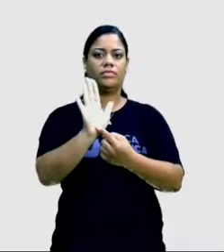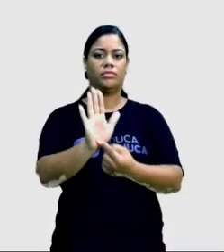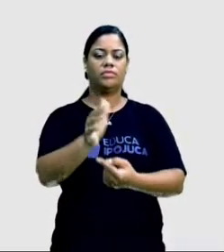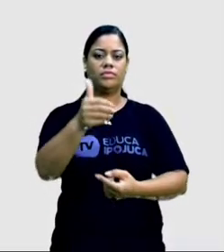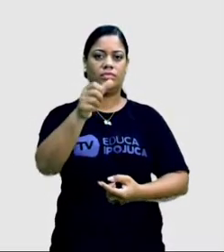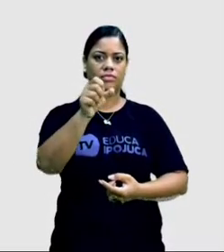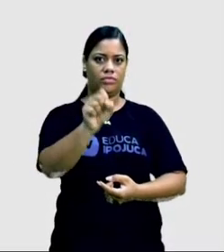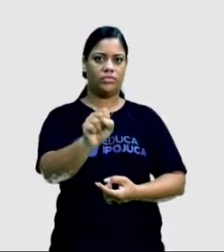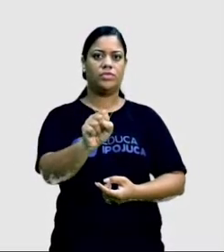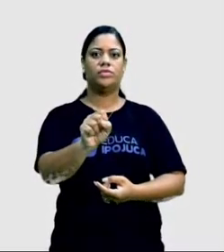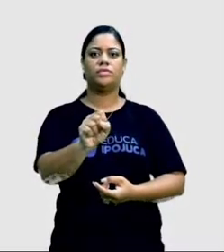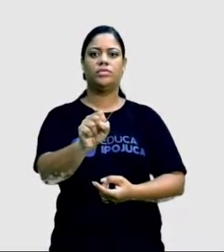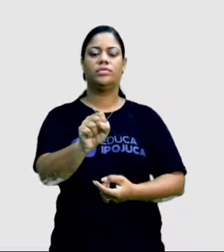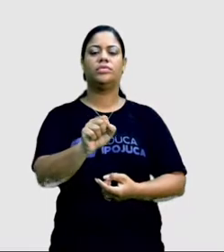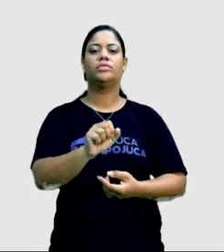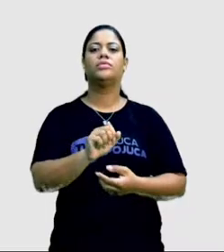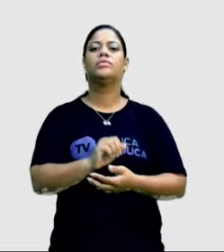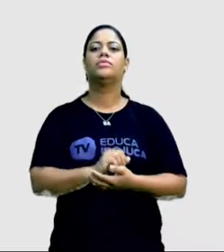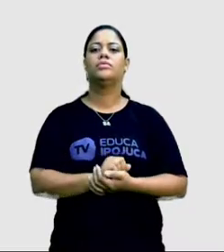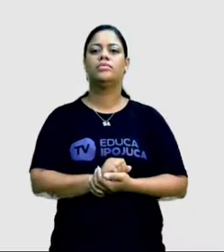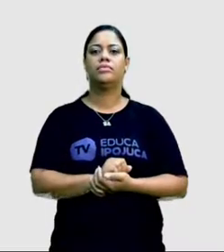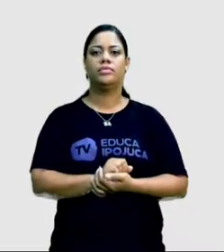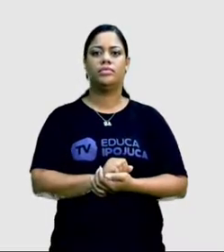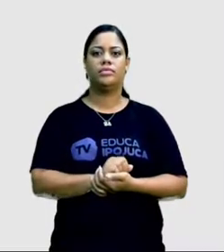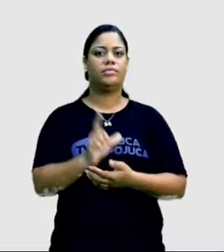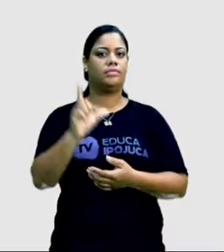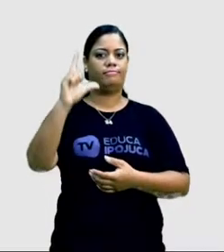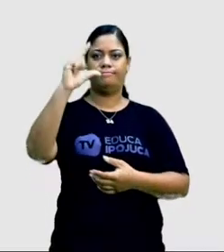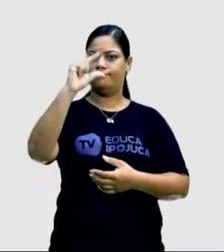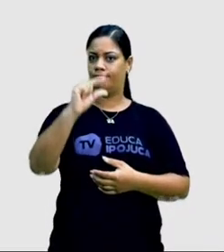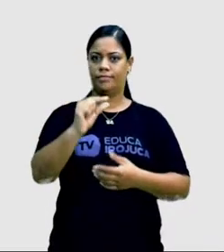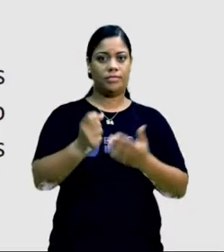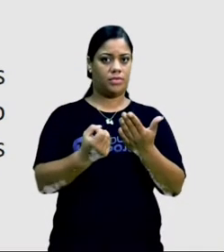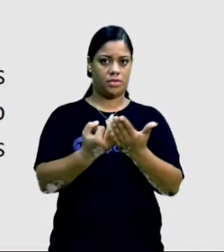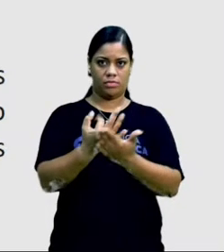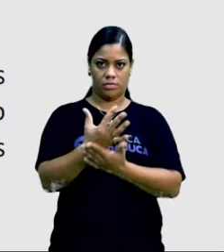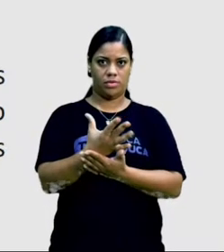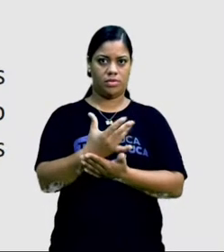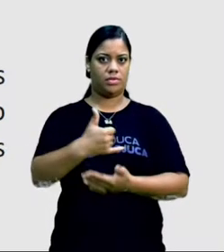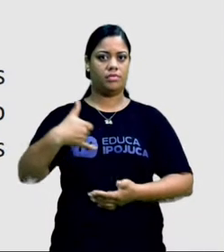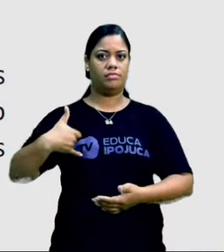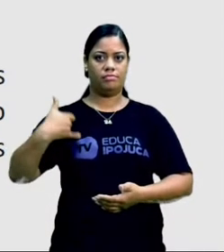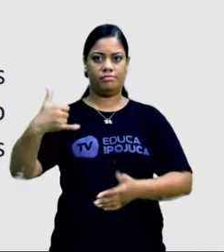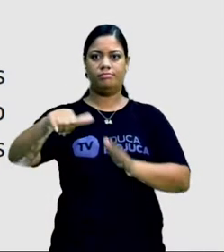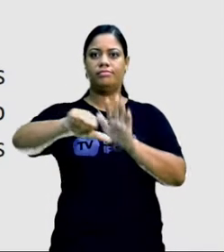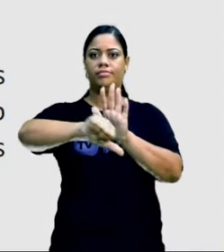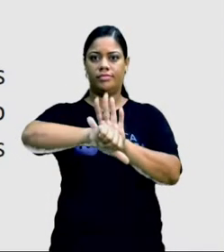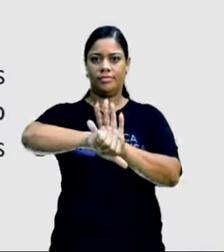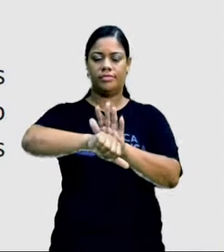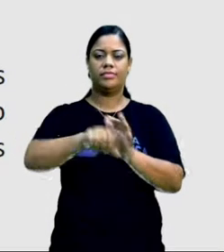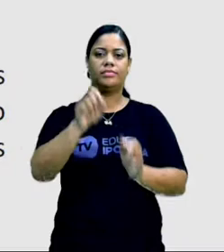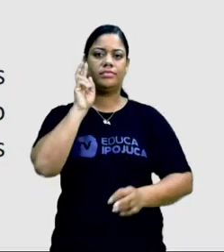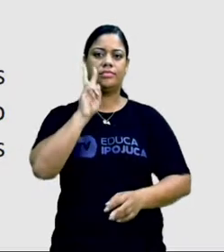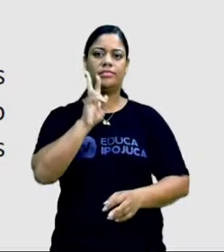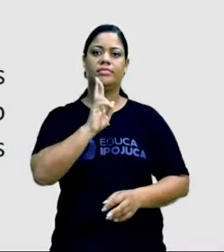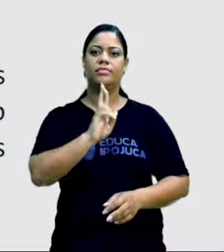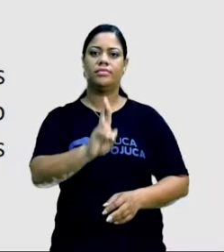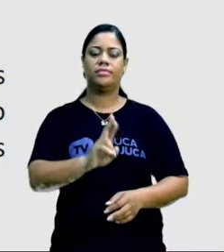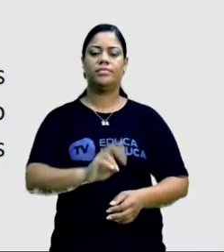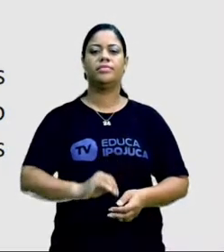18 razões para não redução da maioridade penal. E vamos ver as respostas.